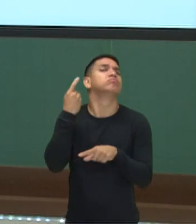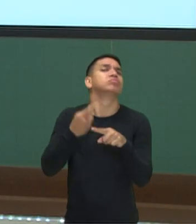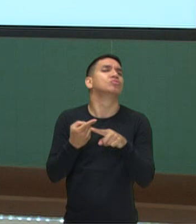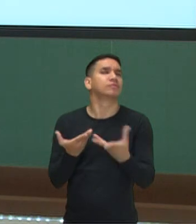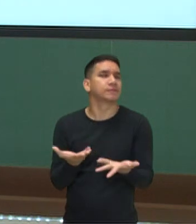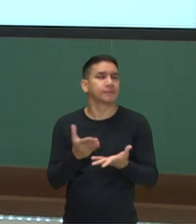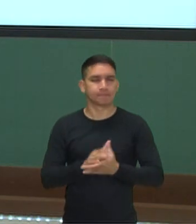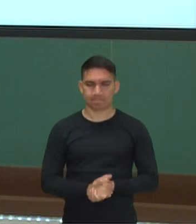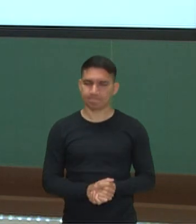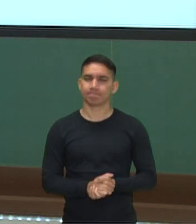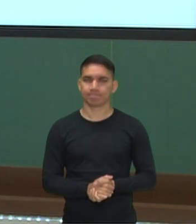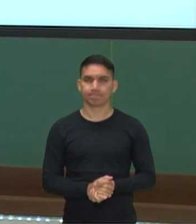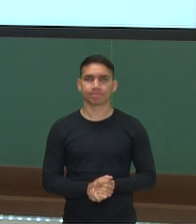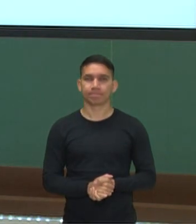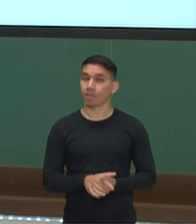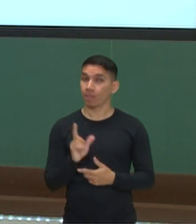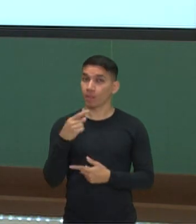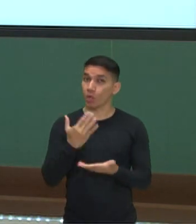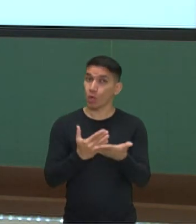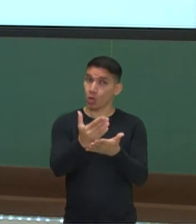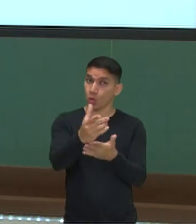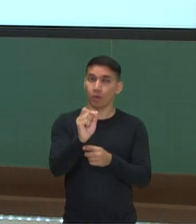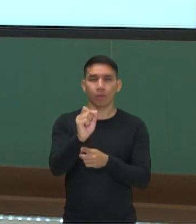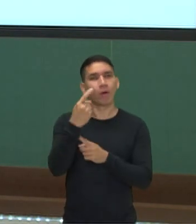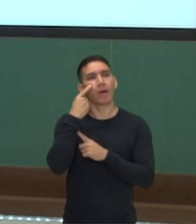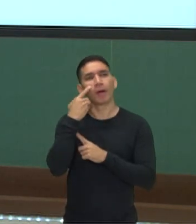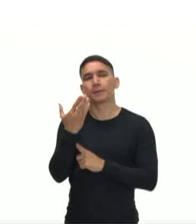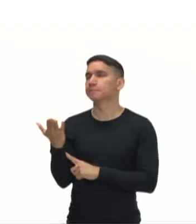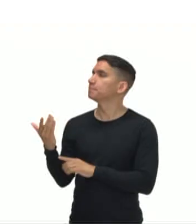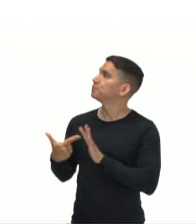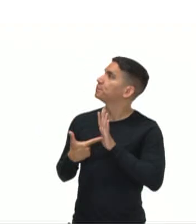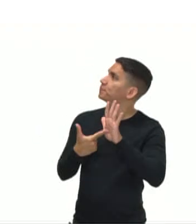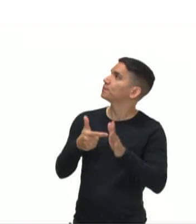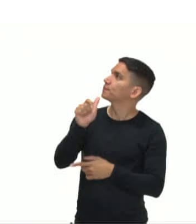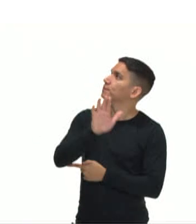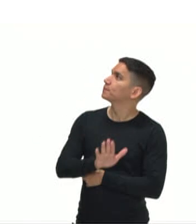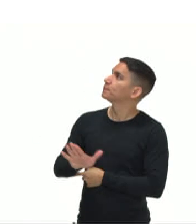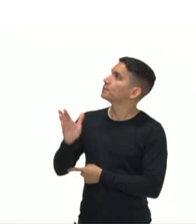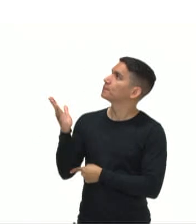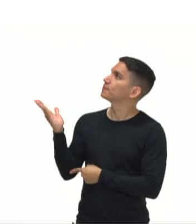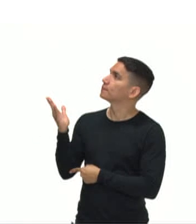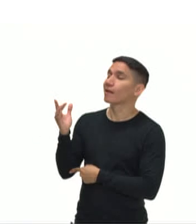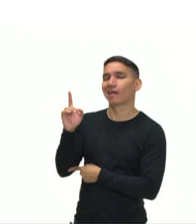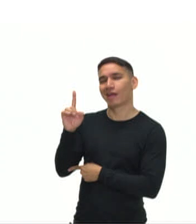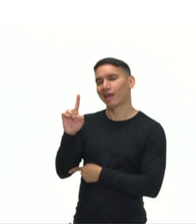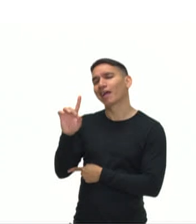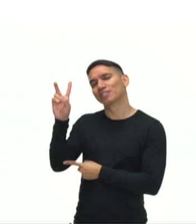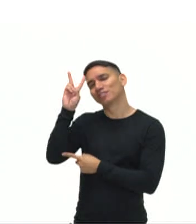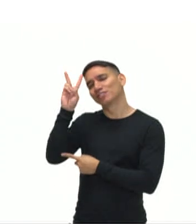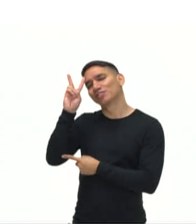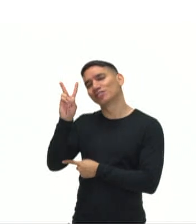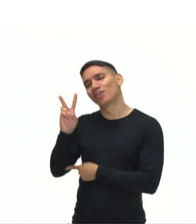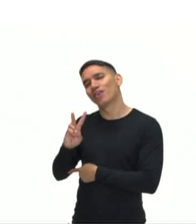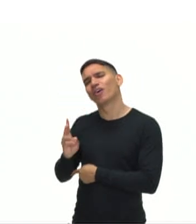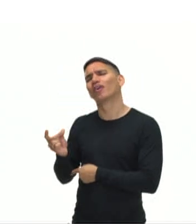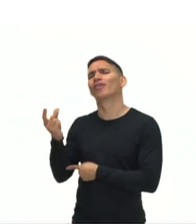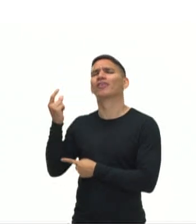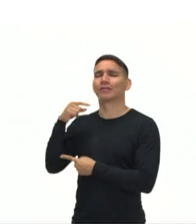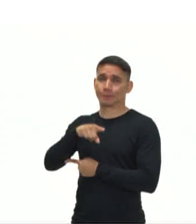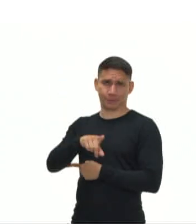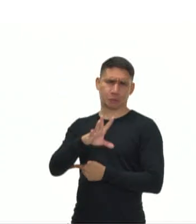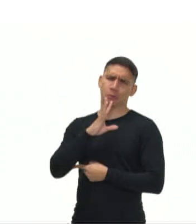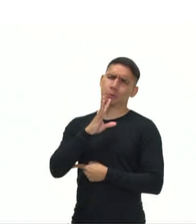também. Para a gente começar, temos aqui uma imagem de uma história, né, que com certeza